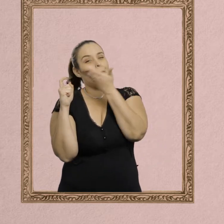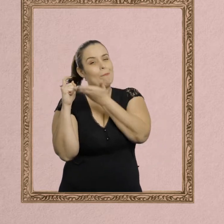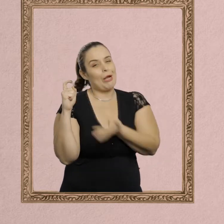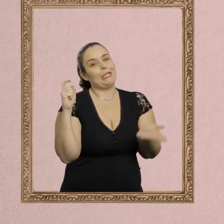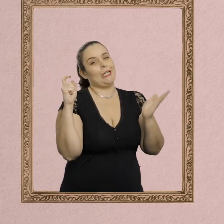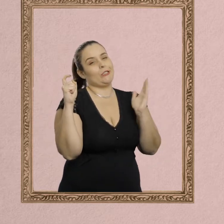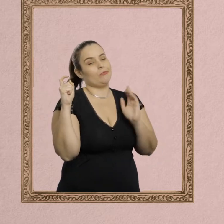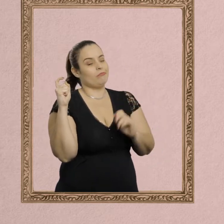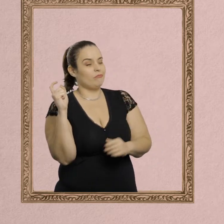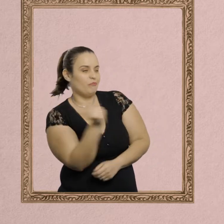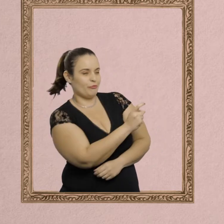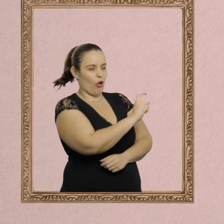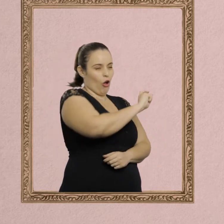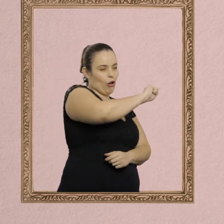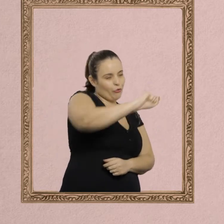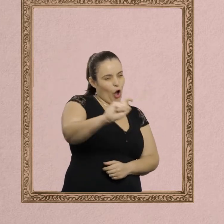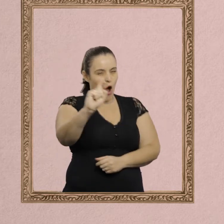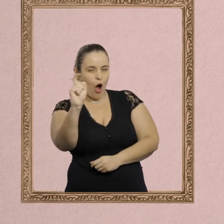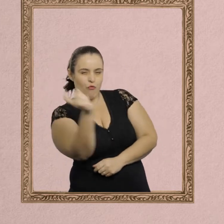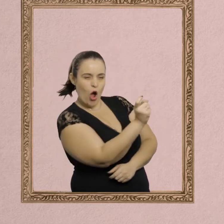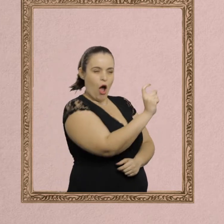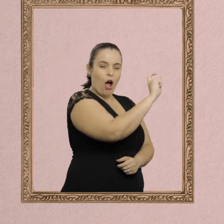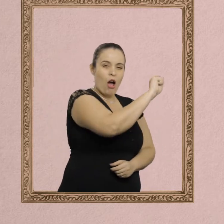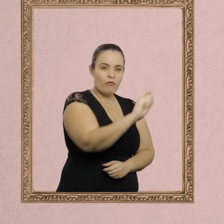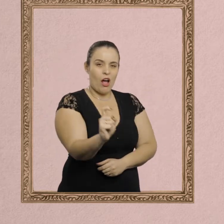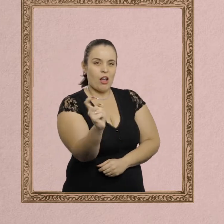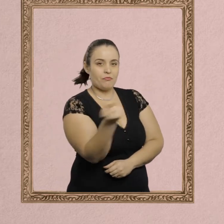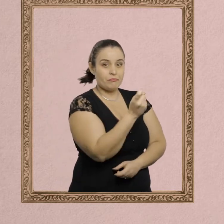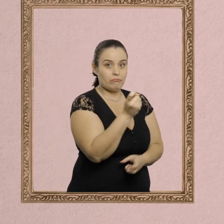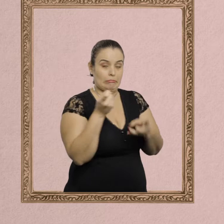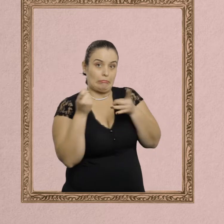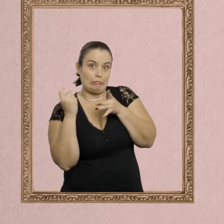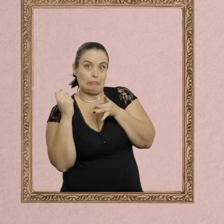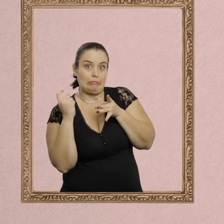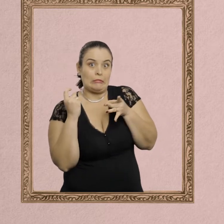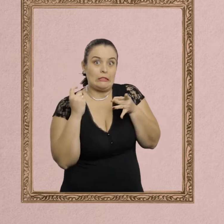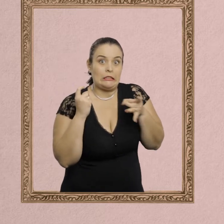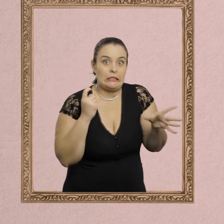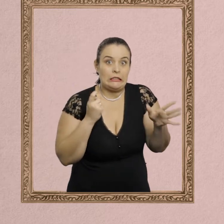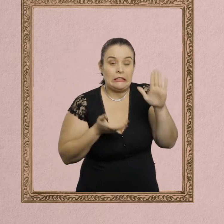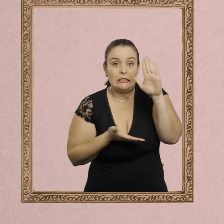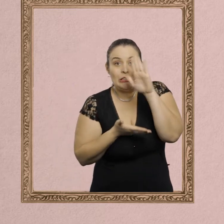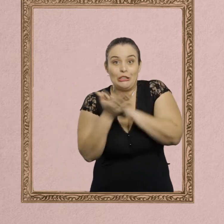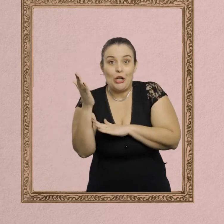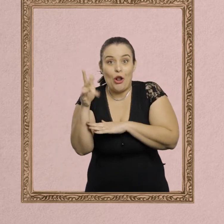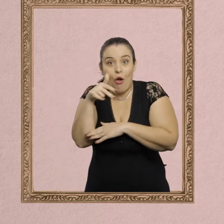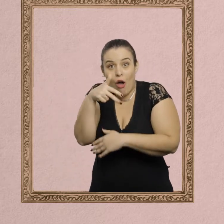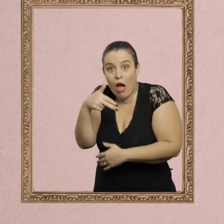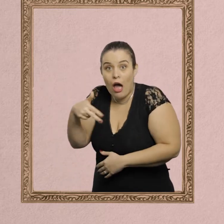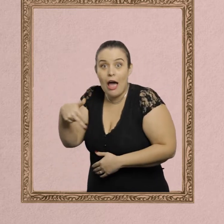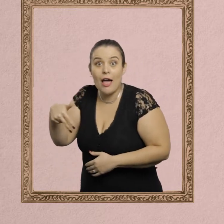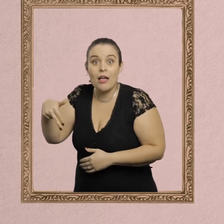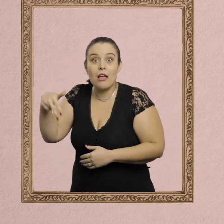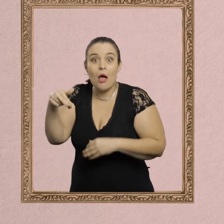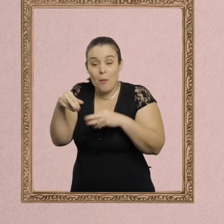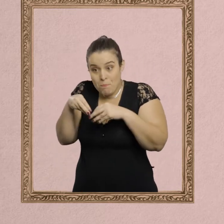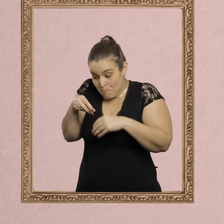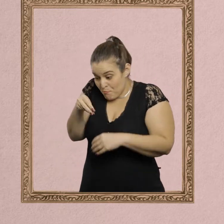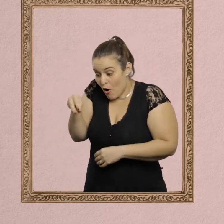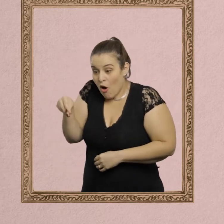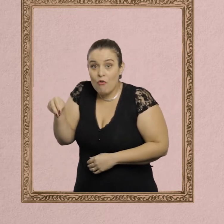sabia que ia perder. Sem forças, Gancho abandonou a luta. Ele correu para o depósito de